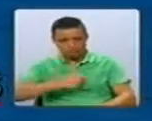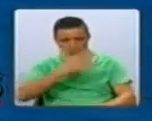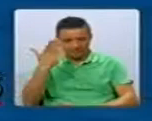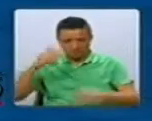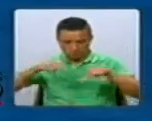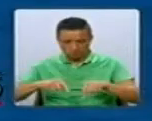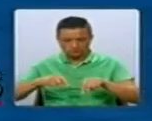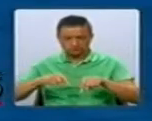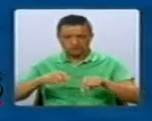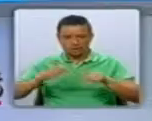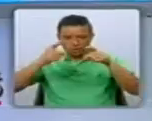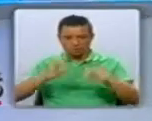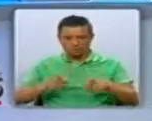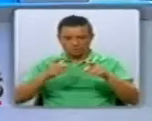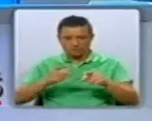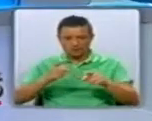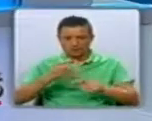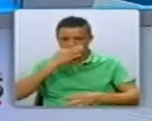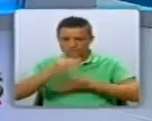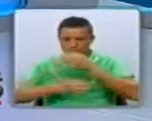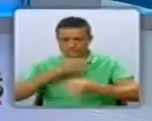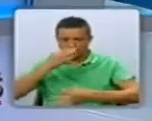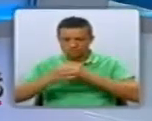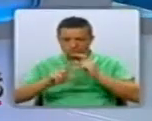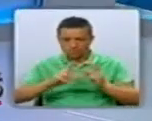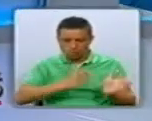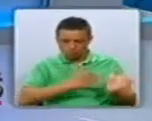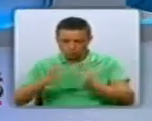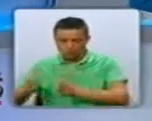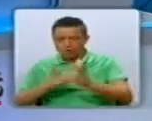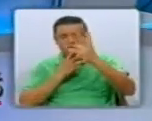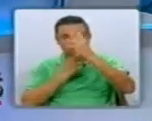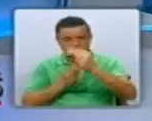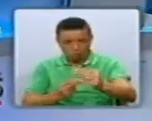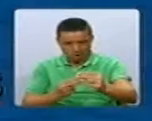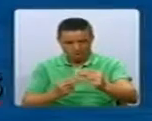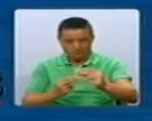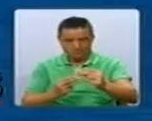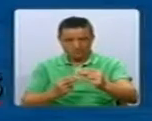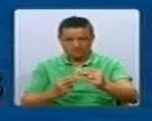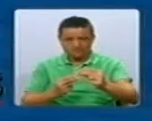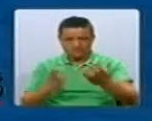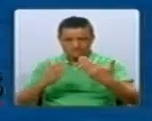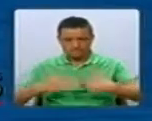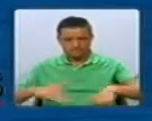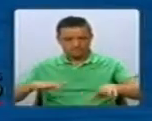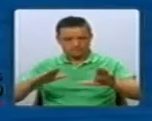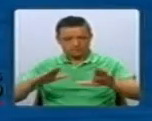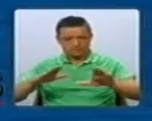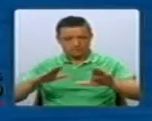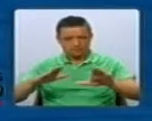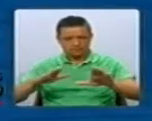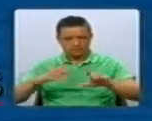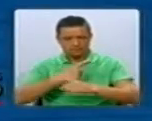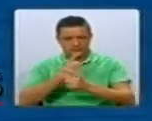Hoje vais começar por nos falar sobre o outro lado da Lua. Sim, vamos começar, se não te importas, de uma maneira muito